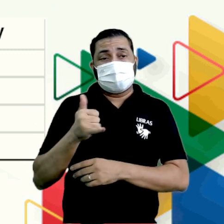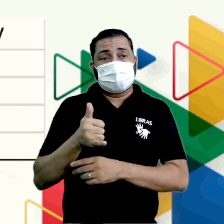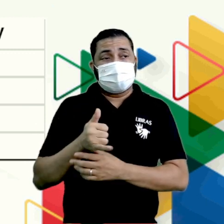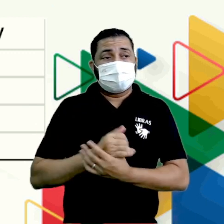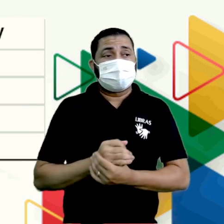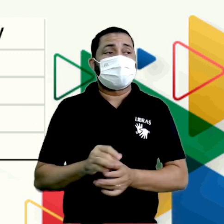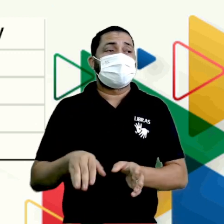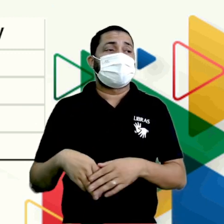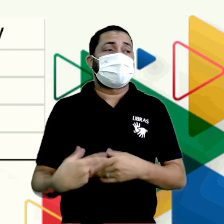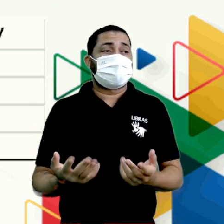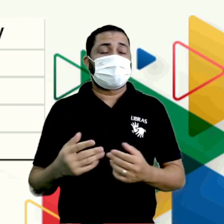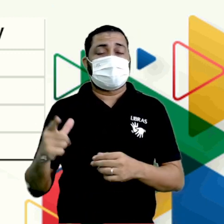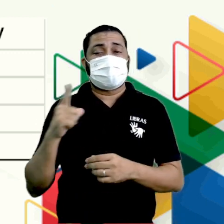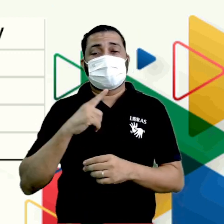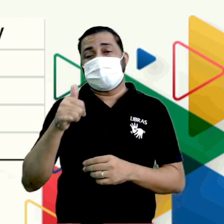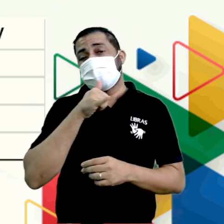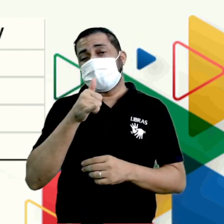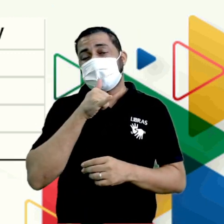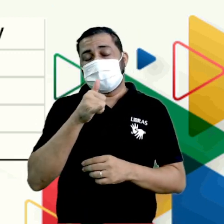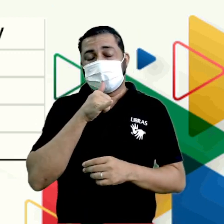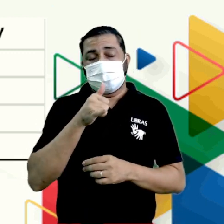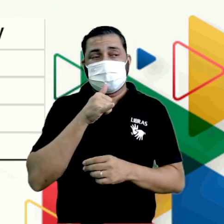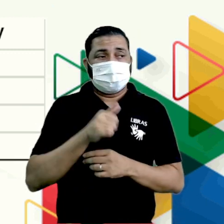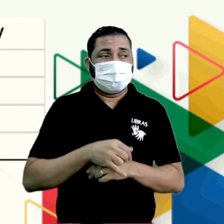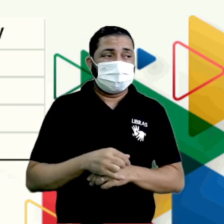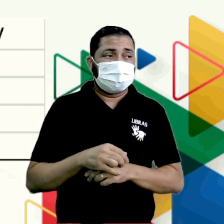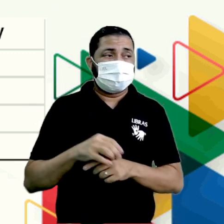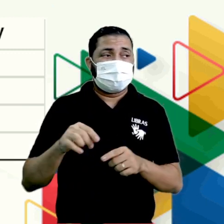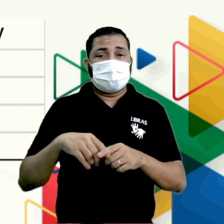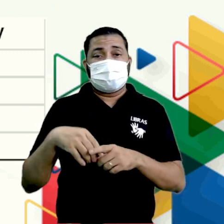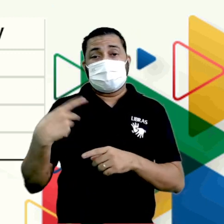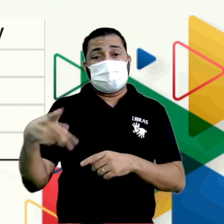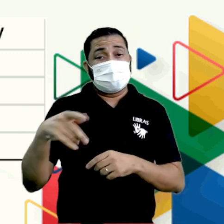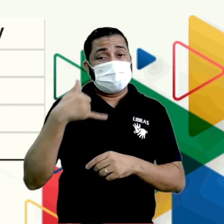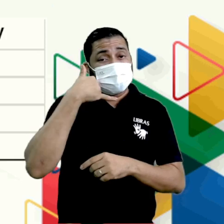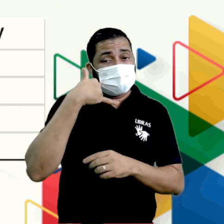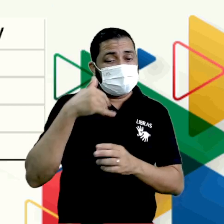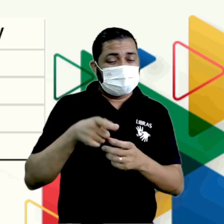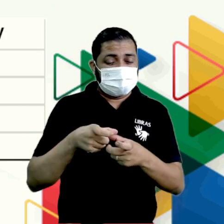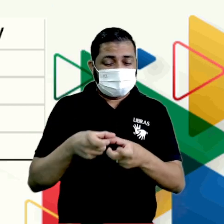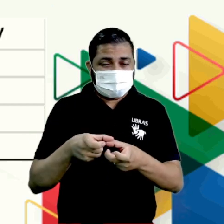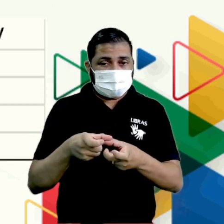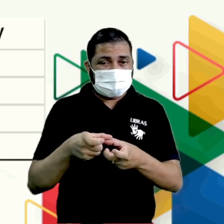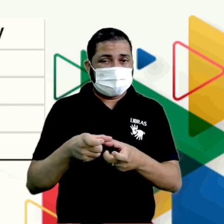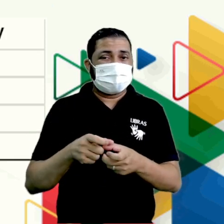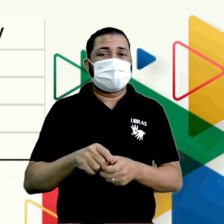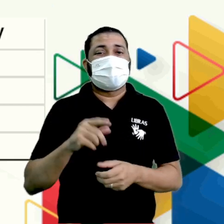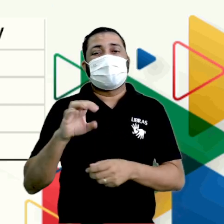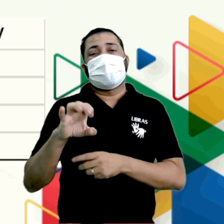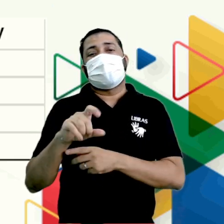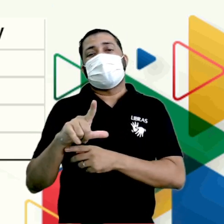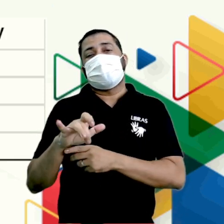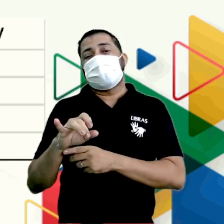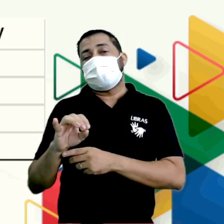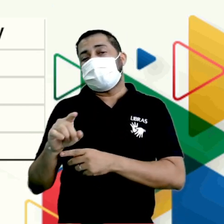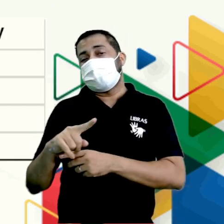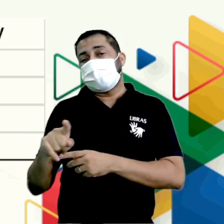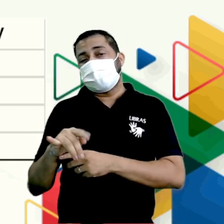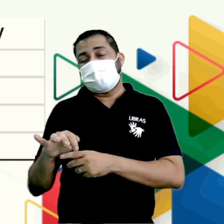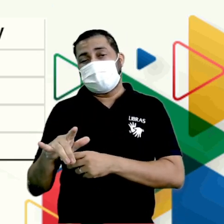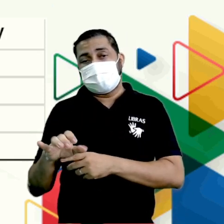elétrica, é o caso aí, por exemplo, da bateria do teu celular, então estamos falando de uma eletrólise, de um